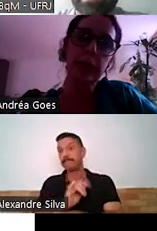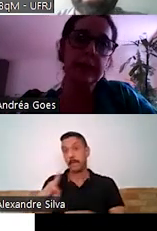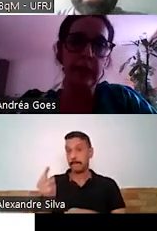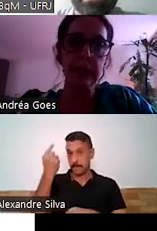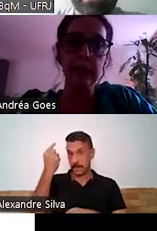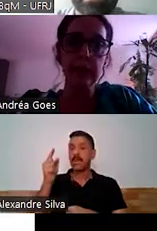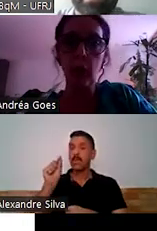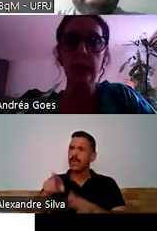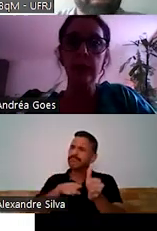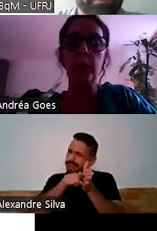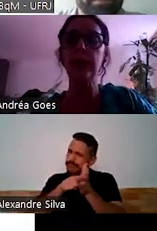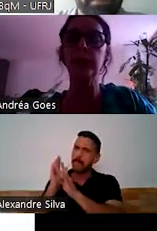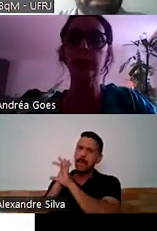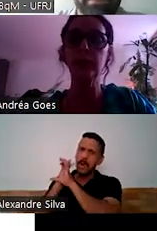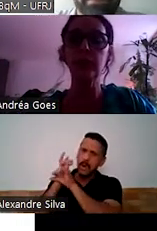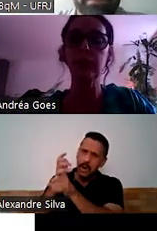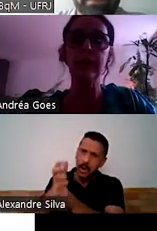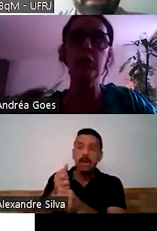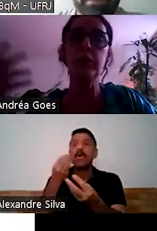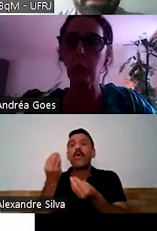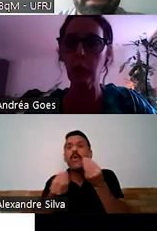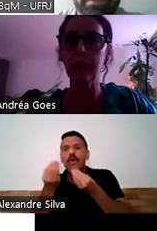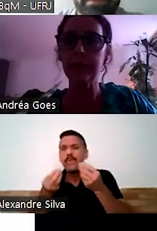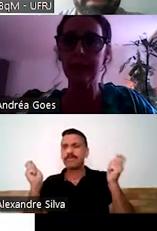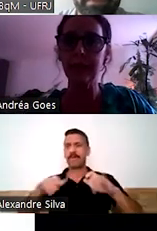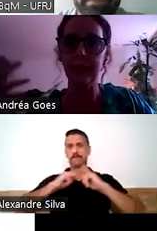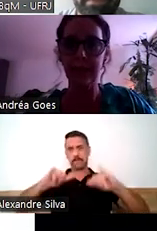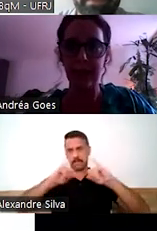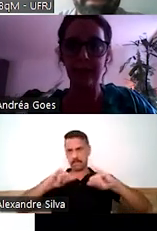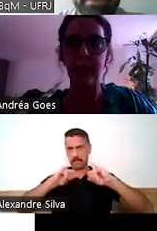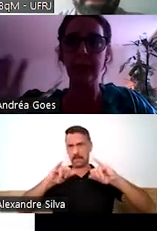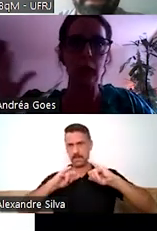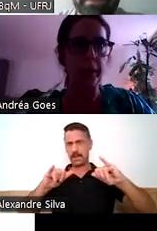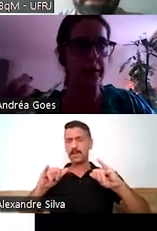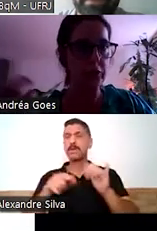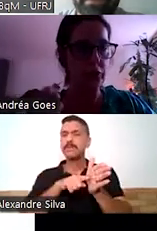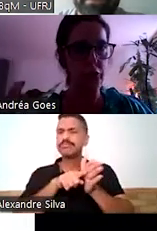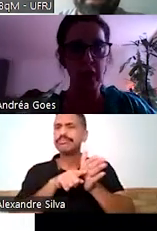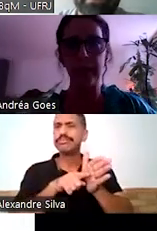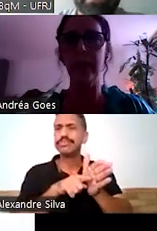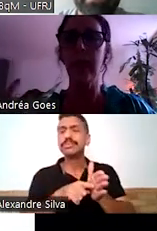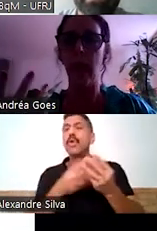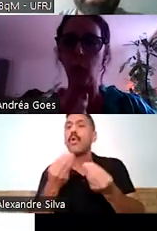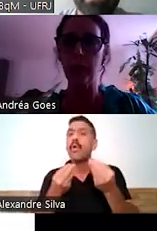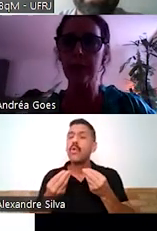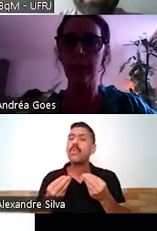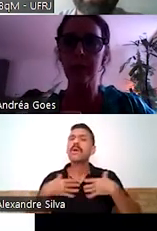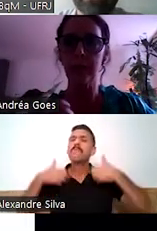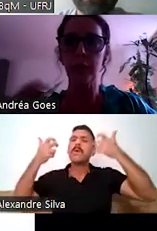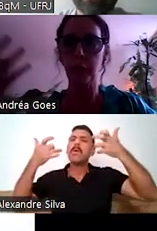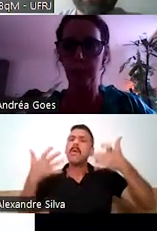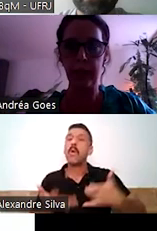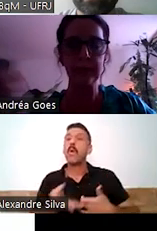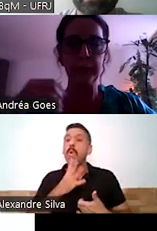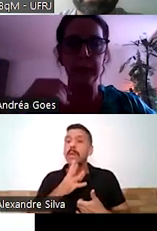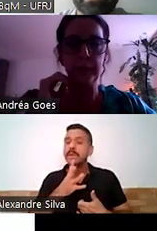através dessa análise histórica e como é que a gente divulga essa análise, ou como é que a gente digere o conhecimento